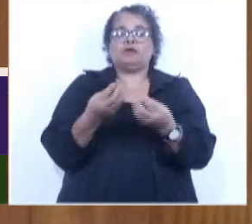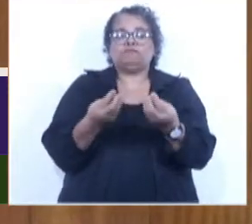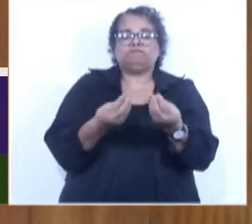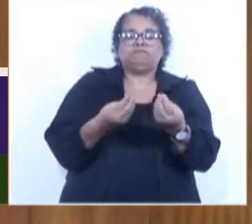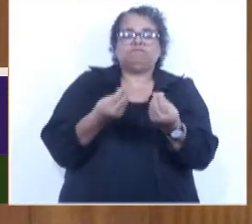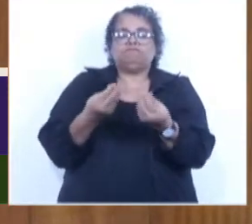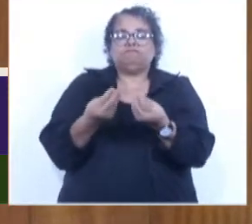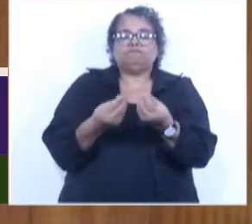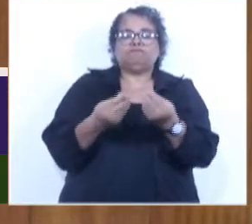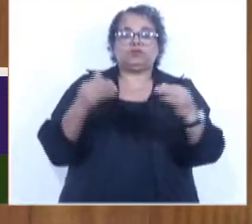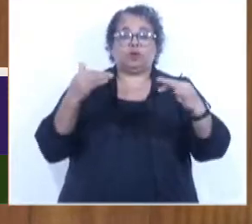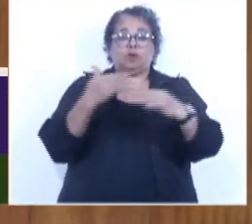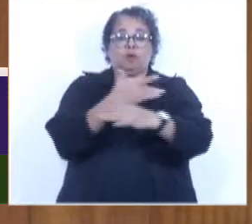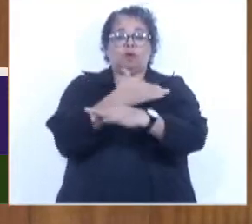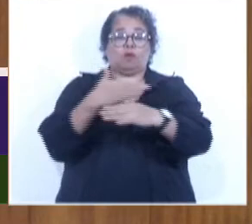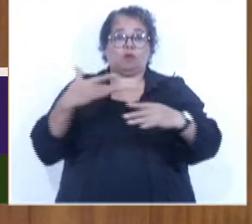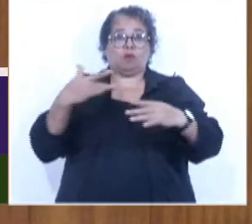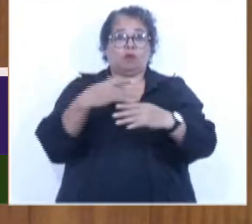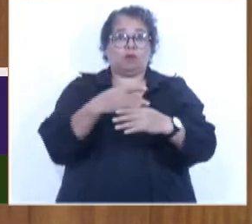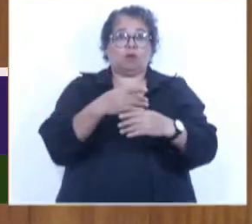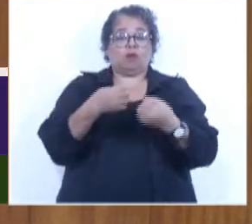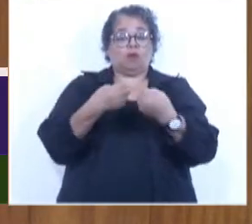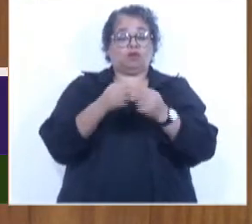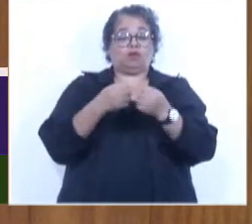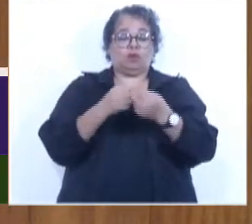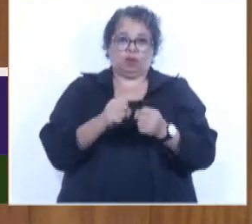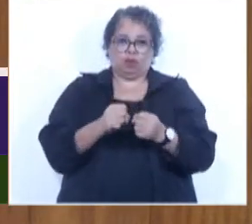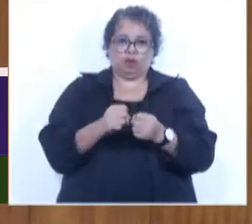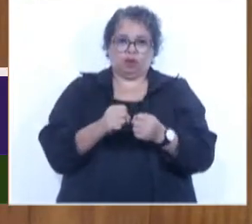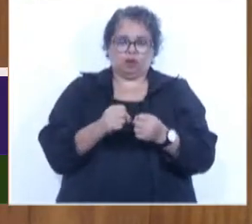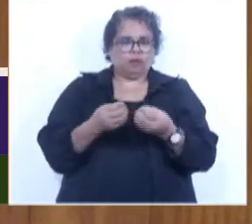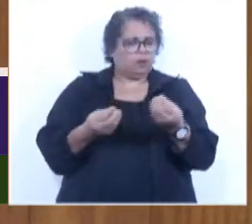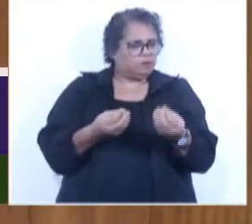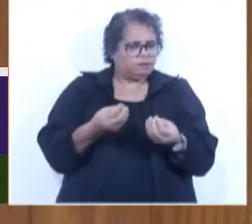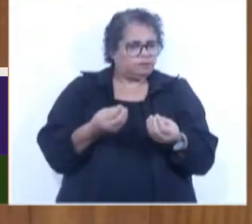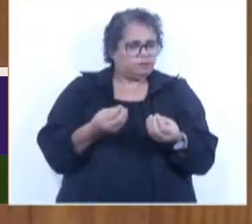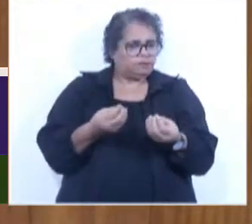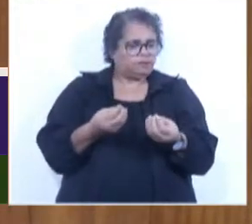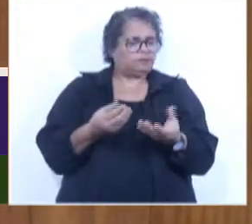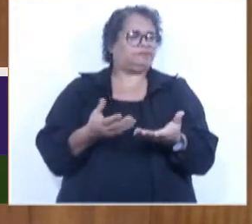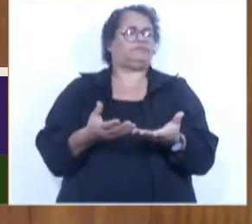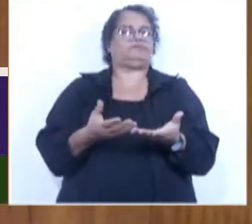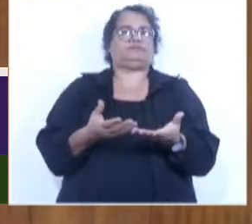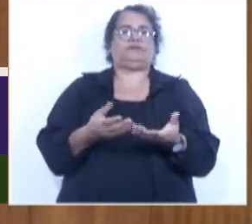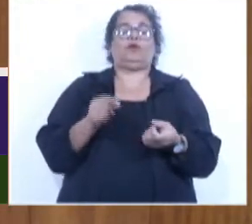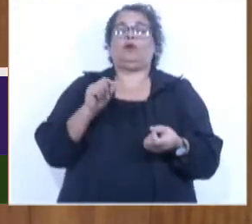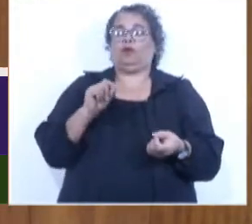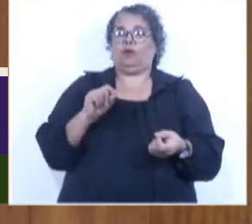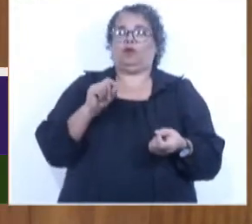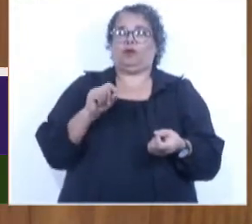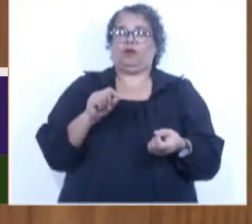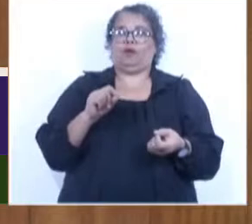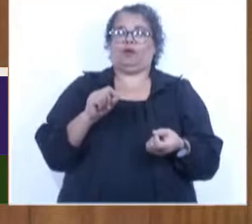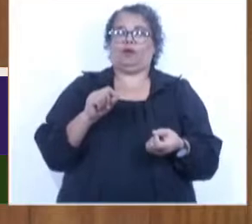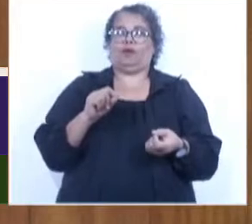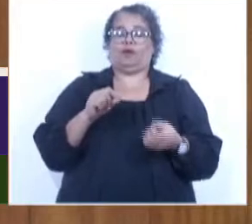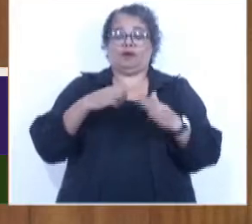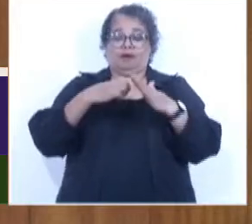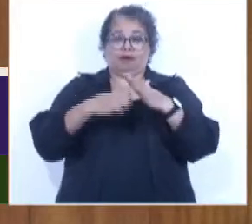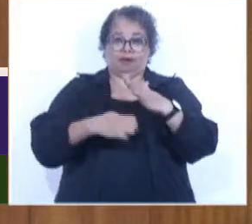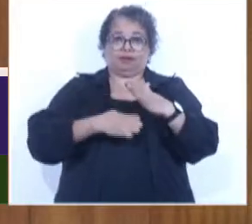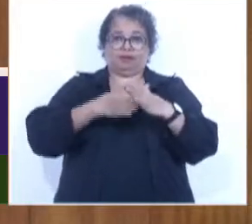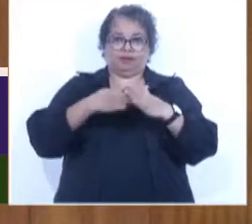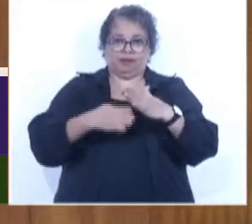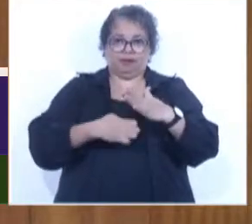instituiu uma taxa de transporte público Qual que é a lógica Vereador Rildo é que as empresas que